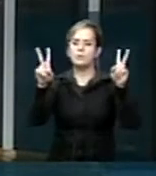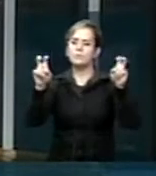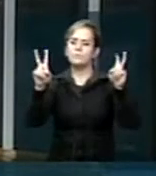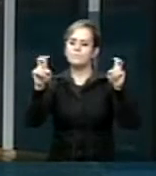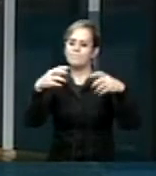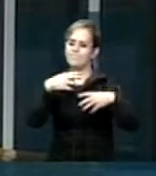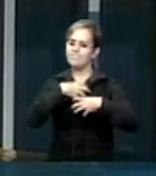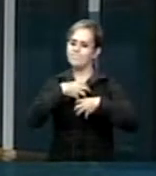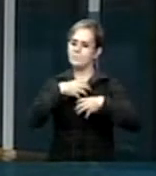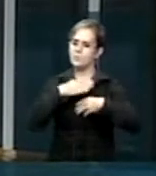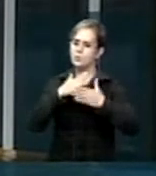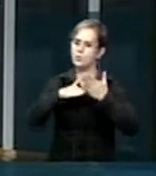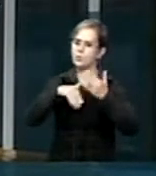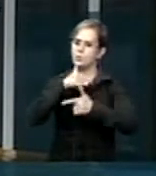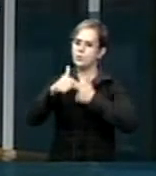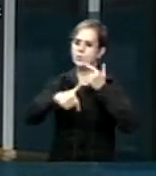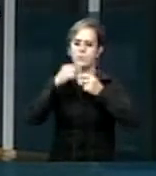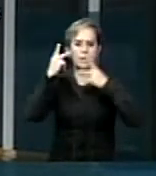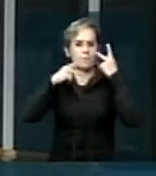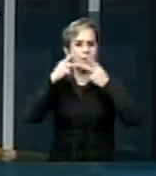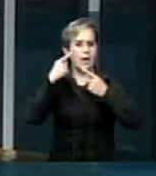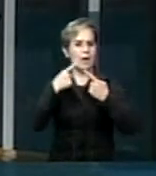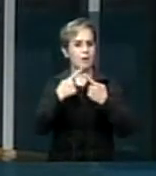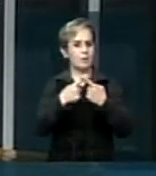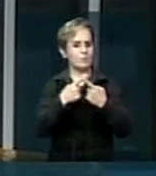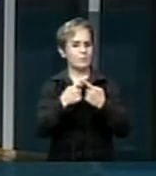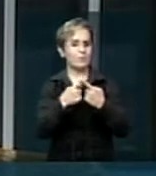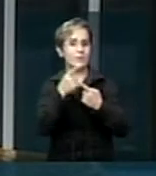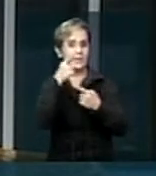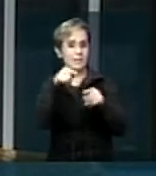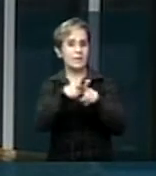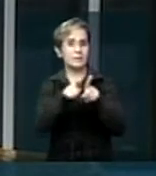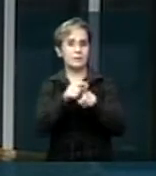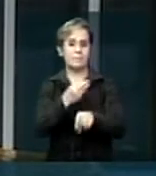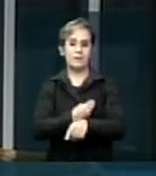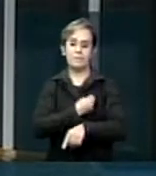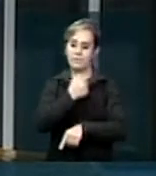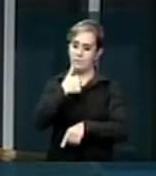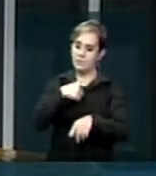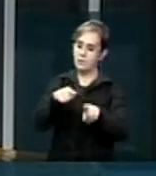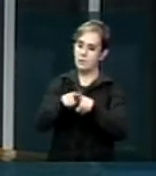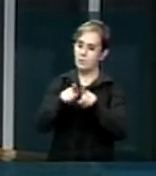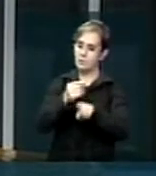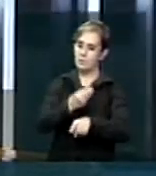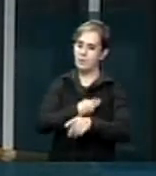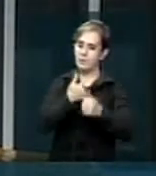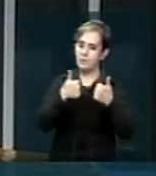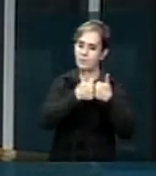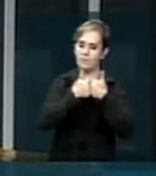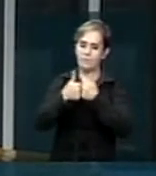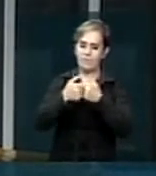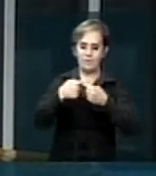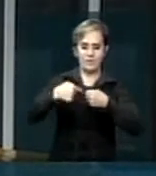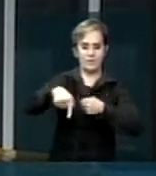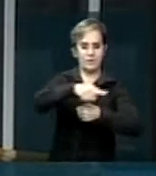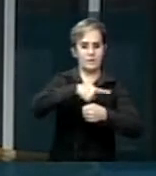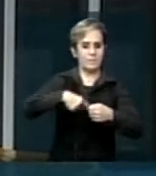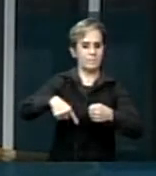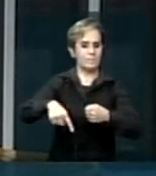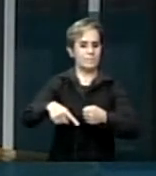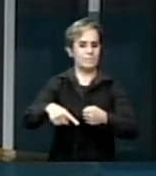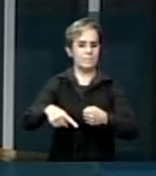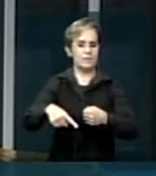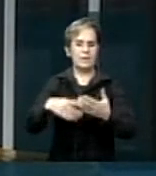que é uma ação política, porque ele é oriundo do entorno, e eu também, nós somos de Lusiânia, que não se pode virar